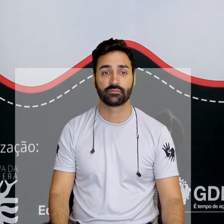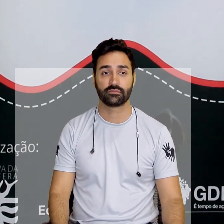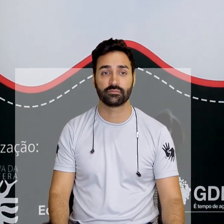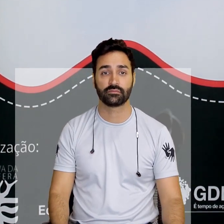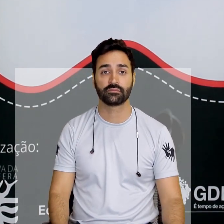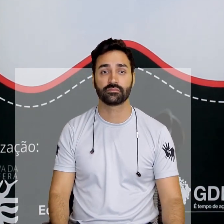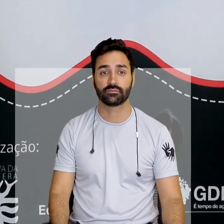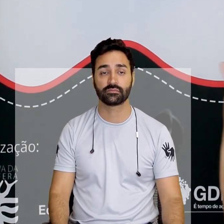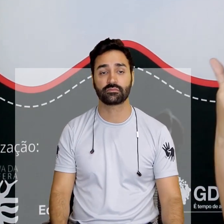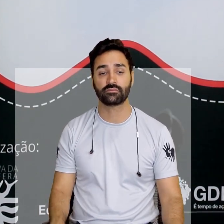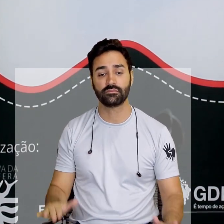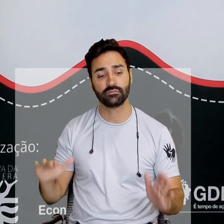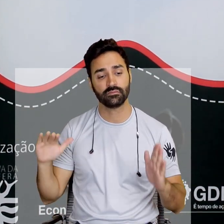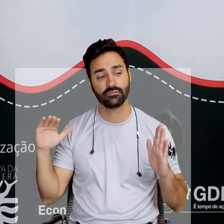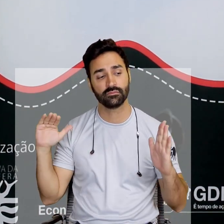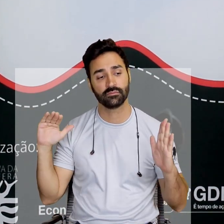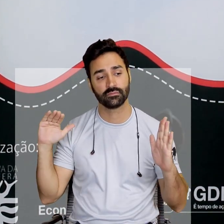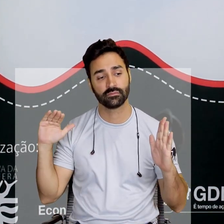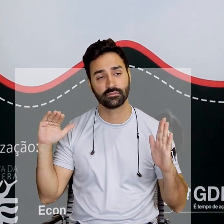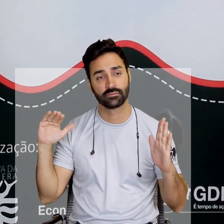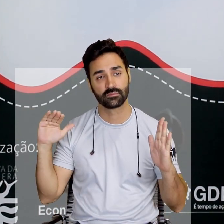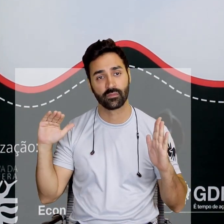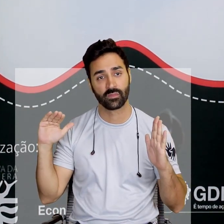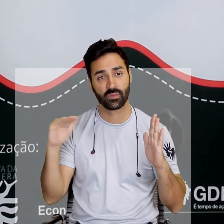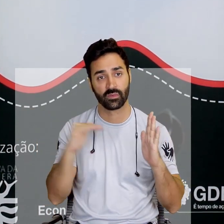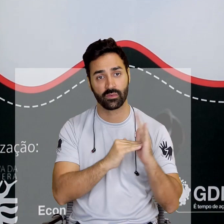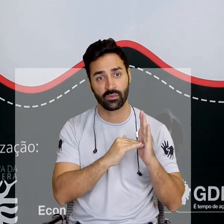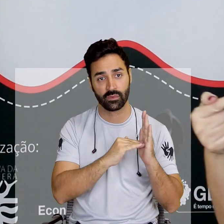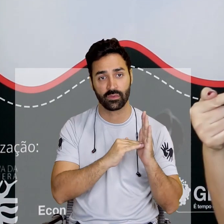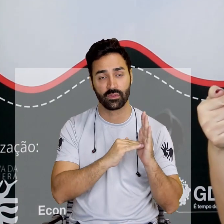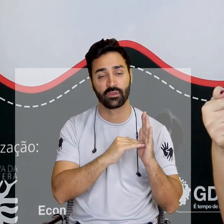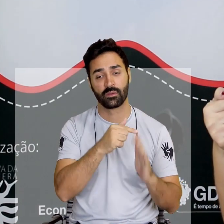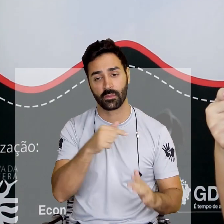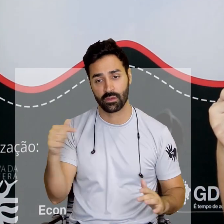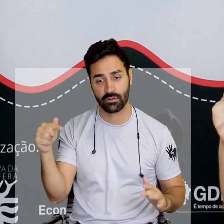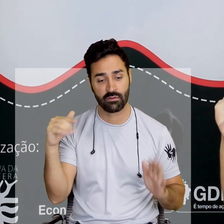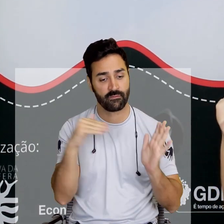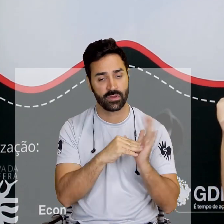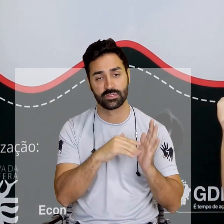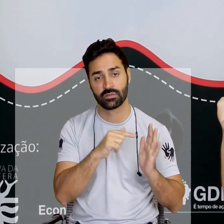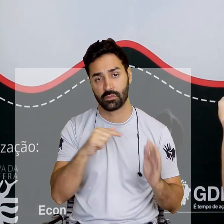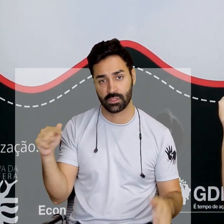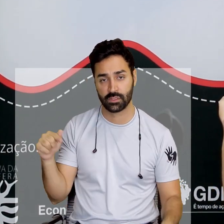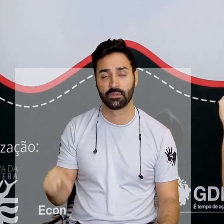ser usado nesse sentido. Então, fim de semana.